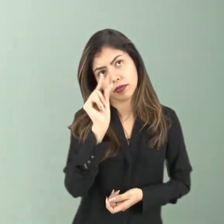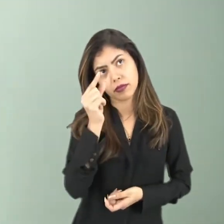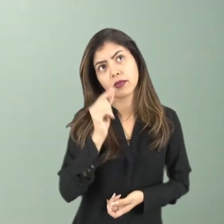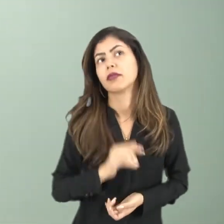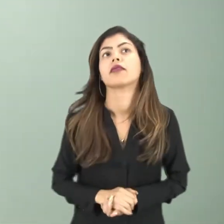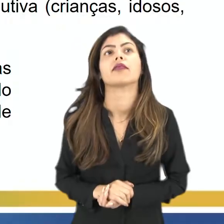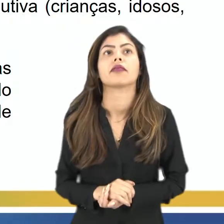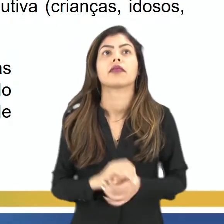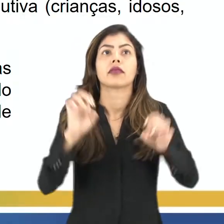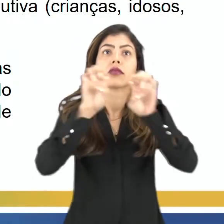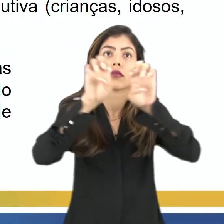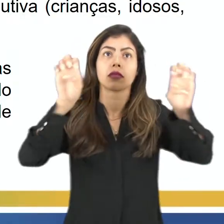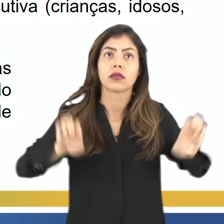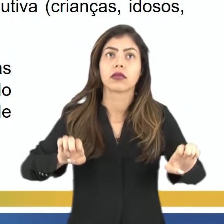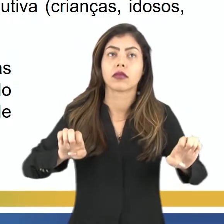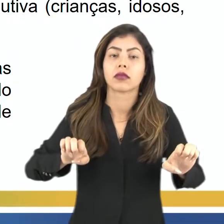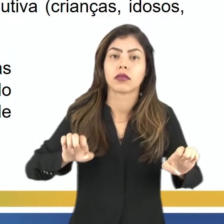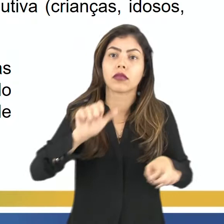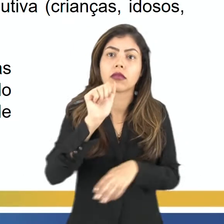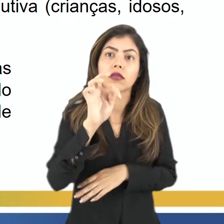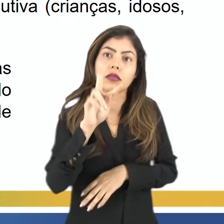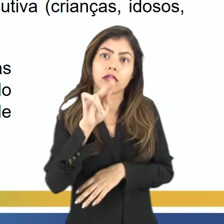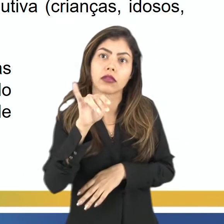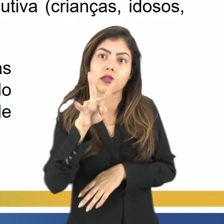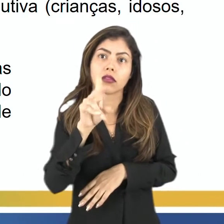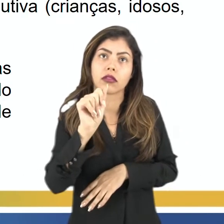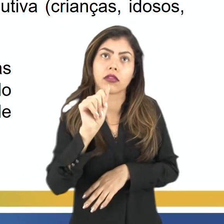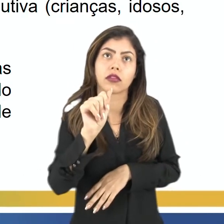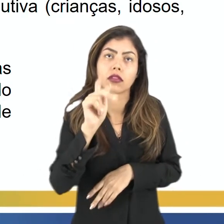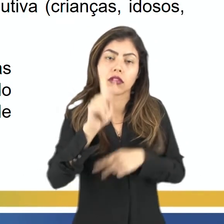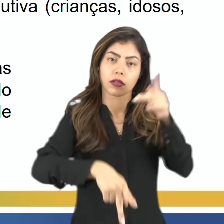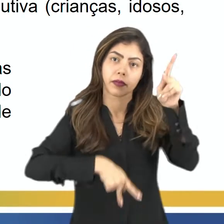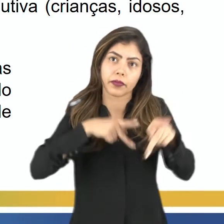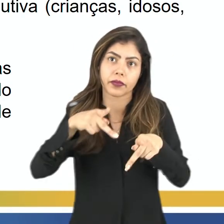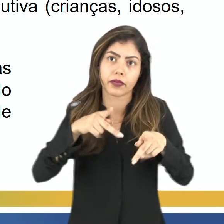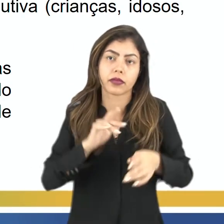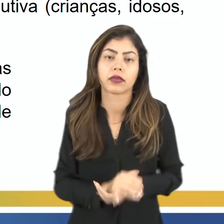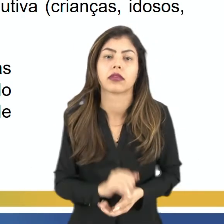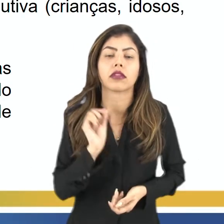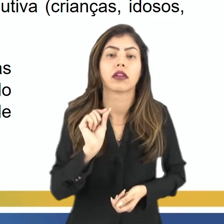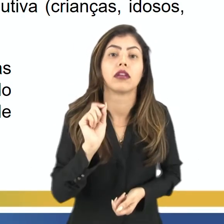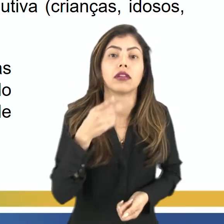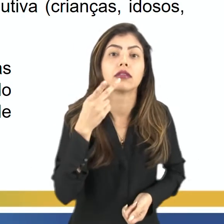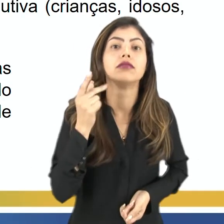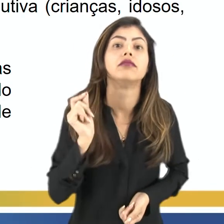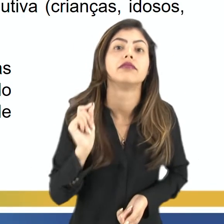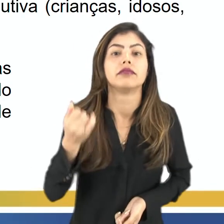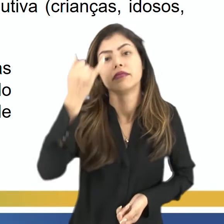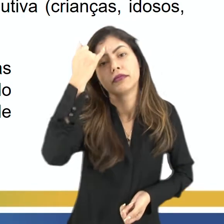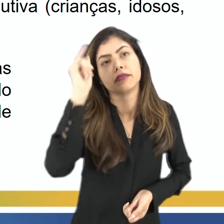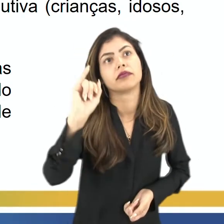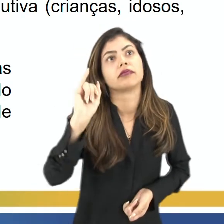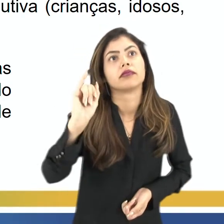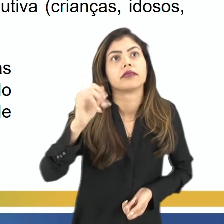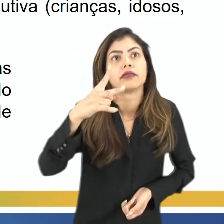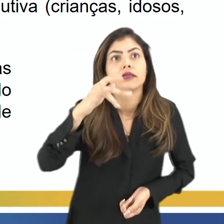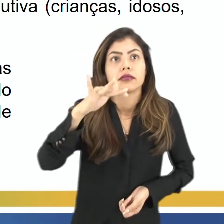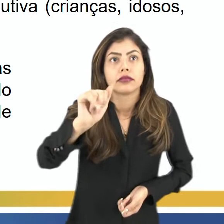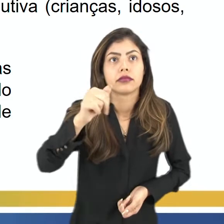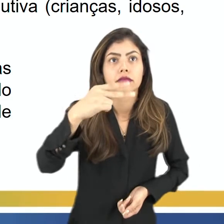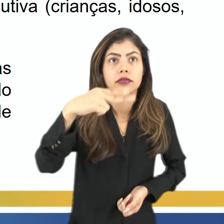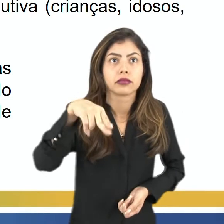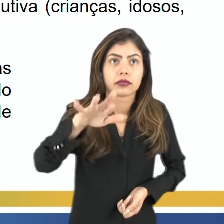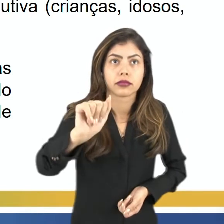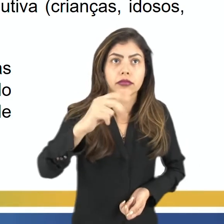avançar um pouquinho. Essa questão da estrutura ativa da população. Quando falar no modelo de estrutura ativa, pessoal, a gente vai falar muito da ideia